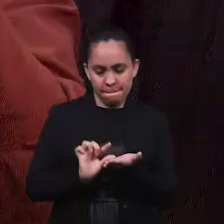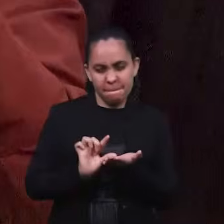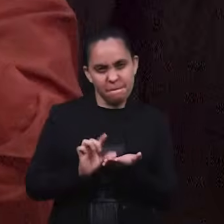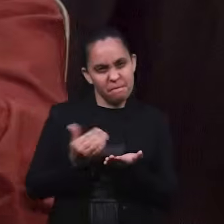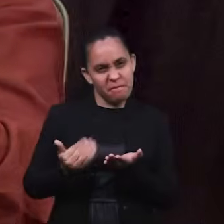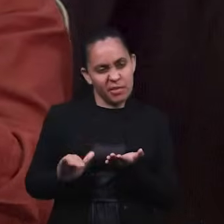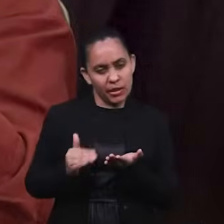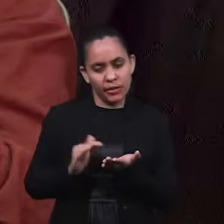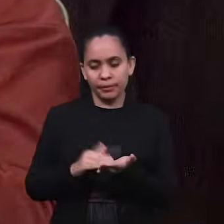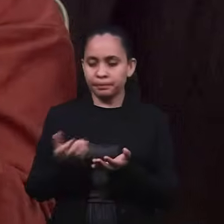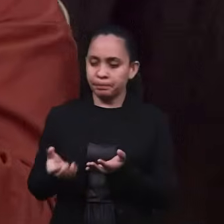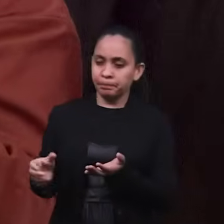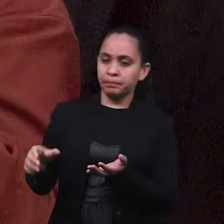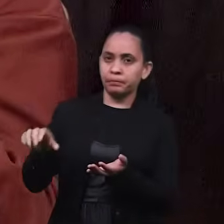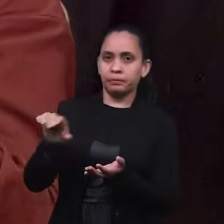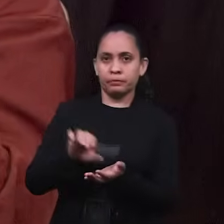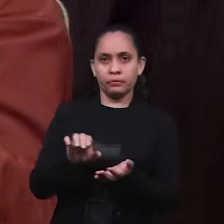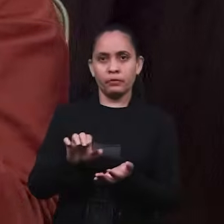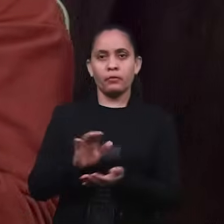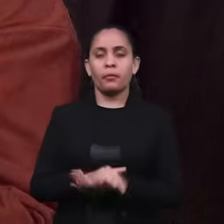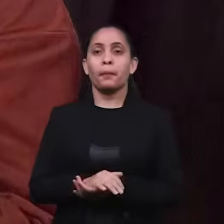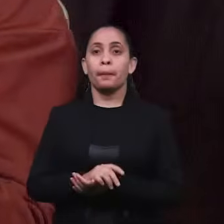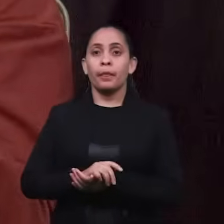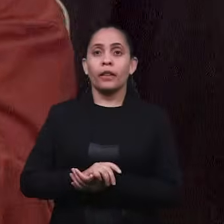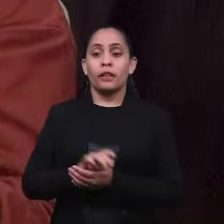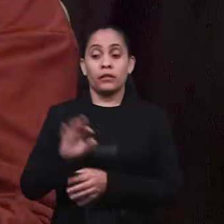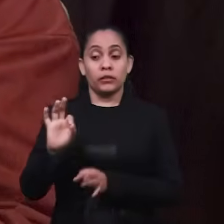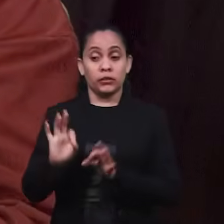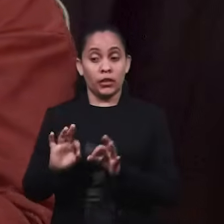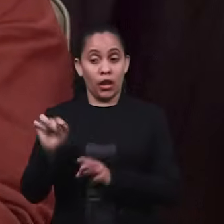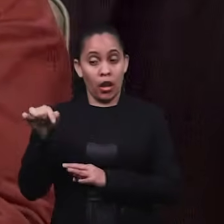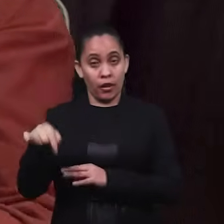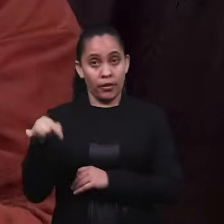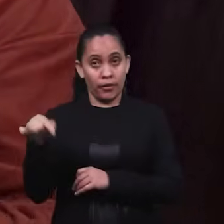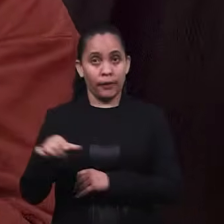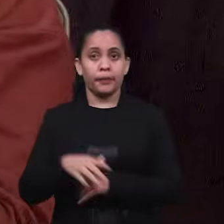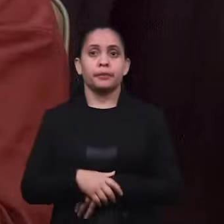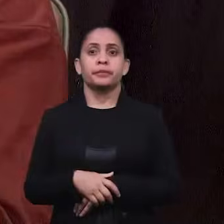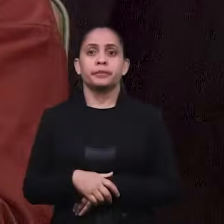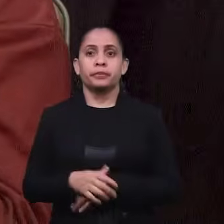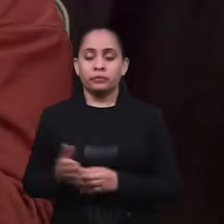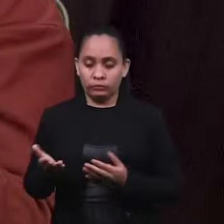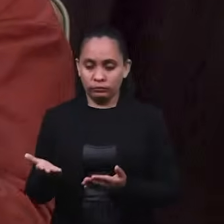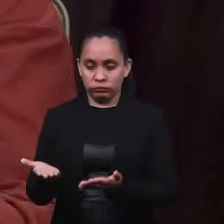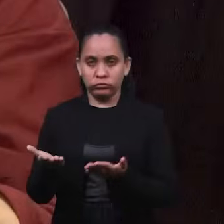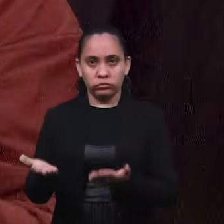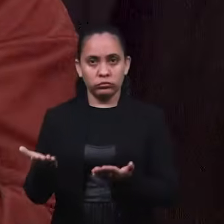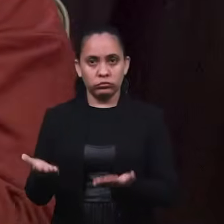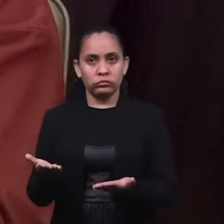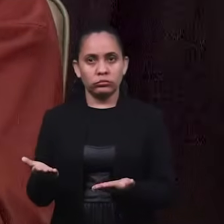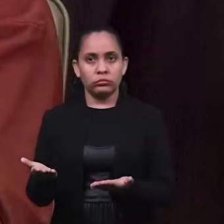você colocar o açúcar. Colocou o açúcar, você ainda está com ele ali na